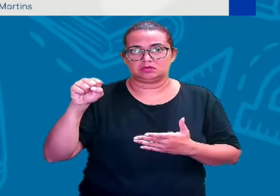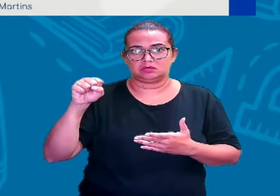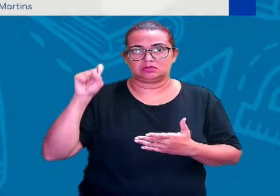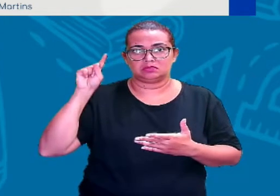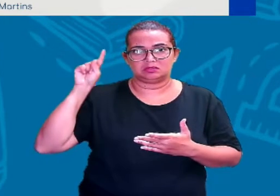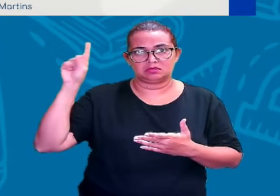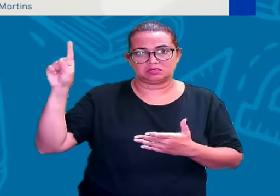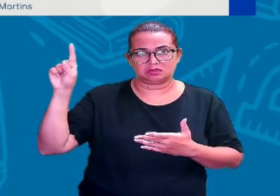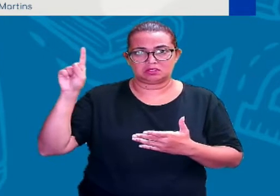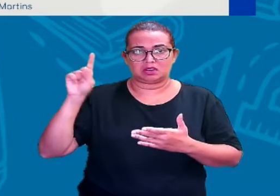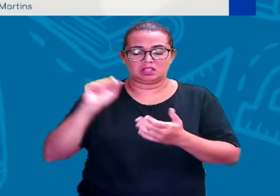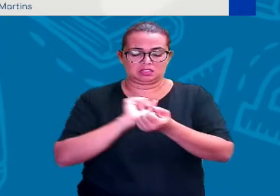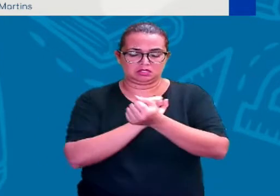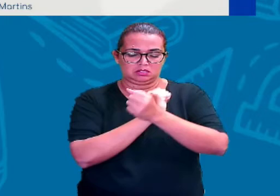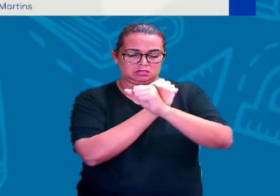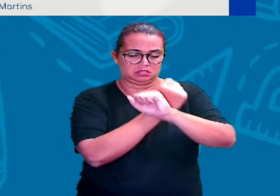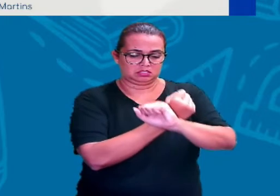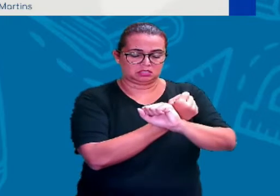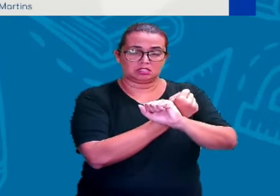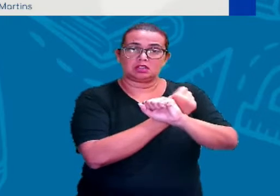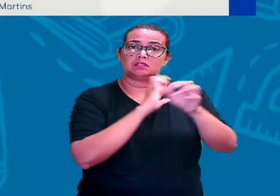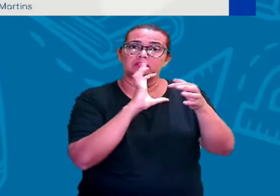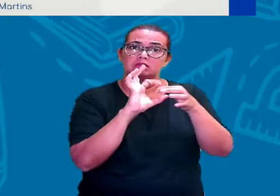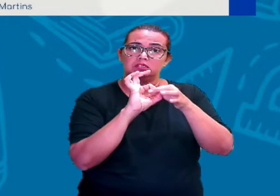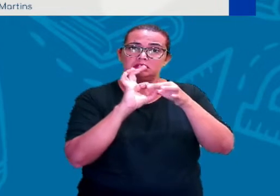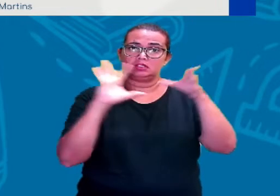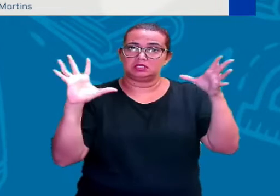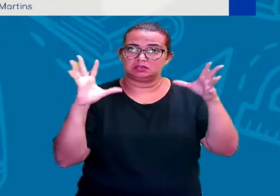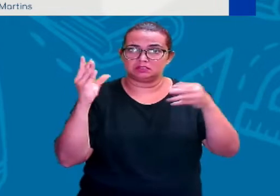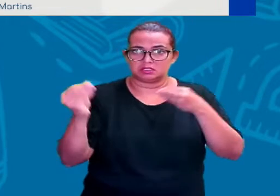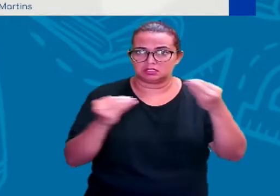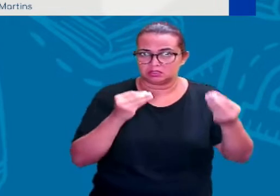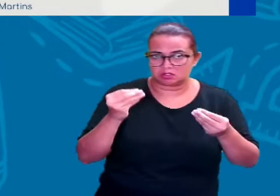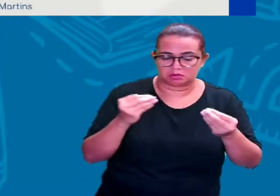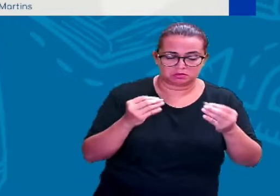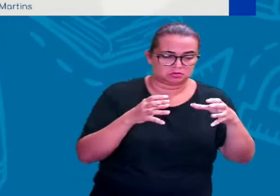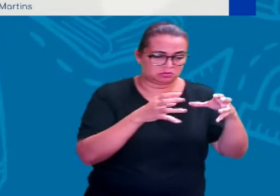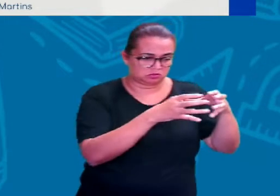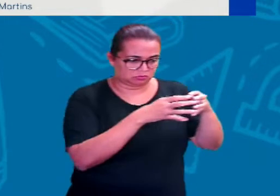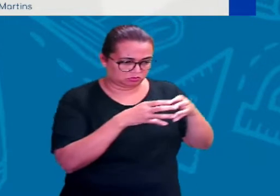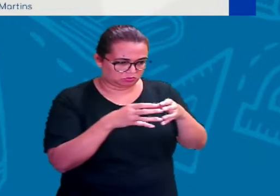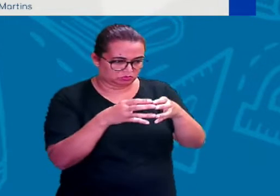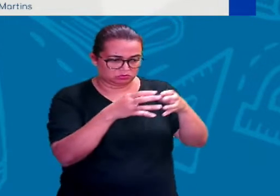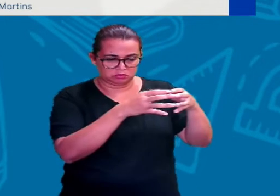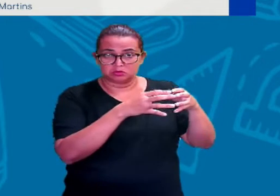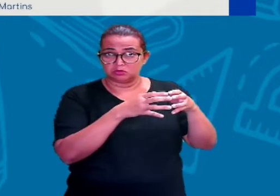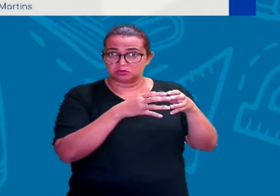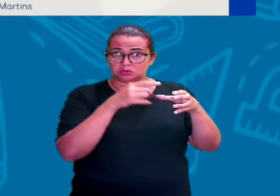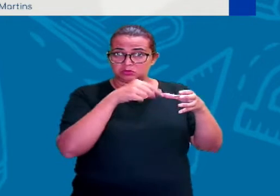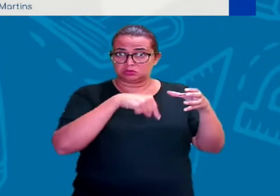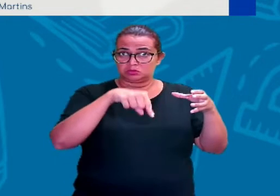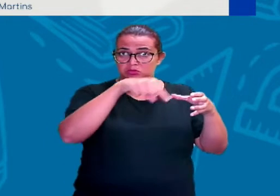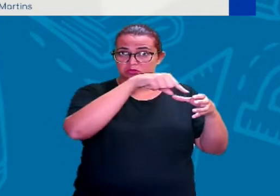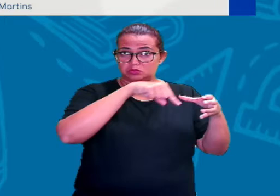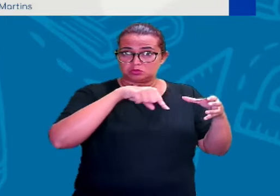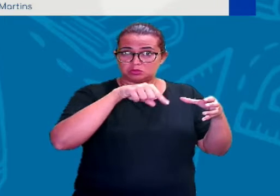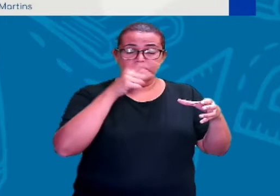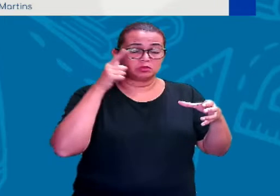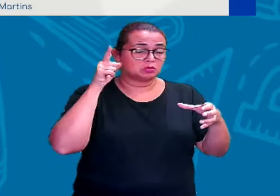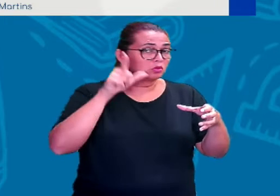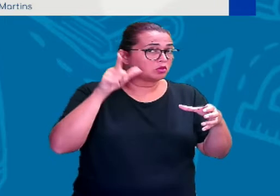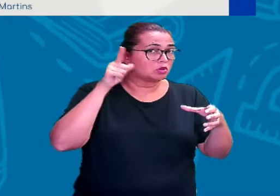justa. Ou seja, os afrodescendentes que foram libertos, né, que conquistaram a